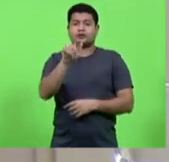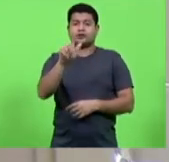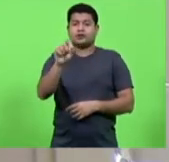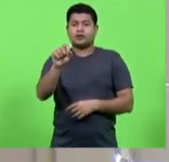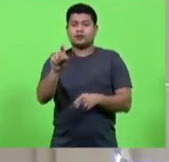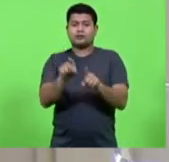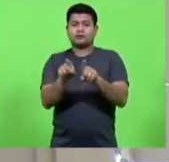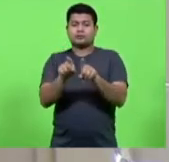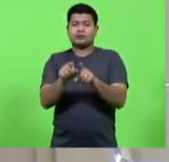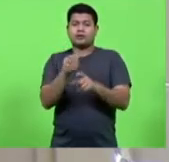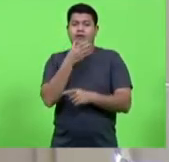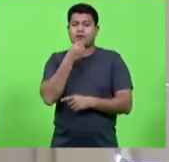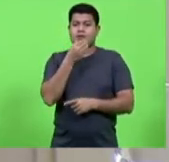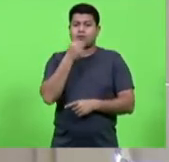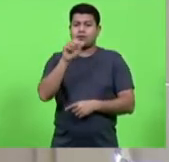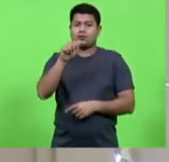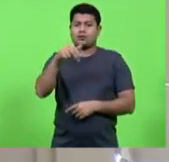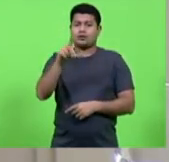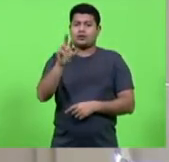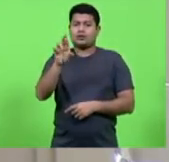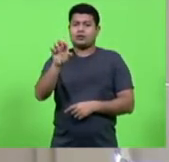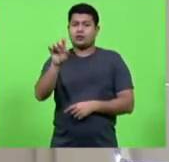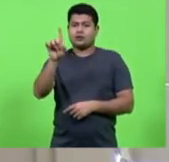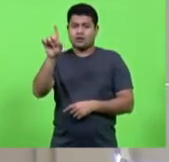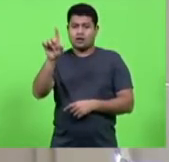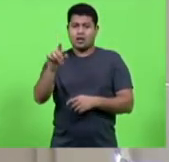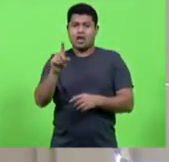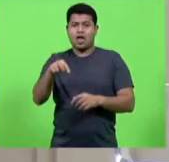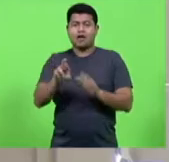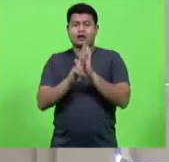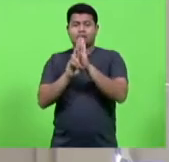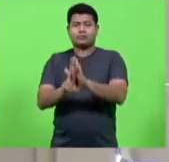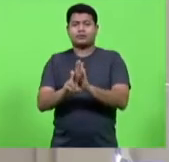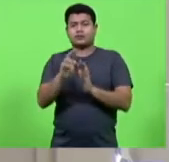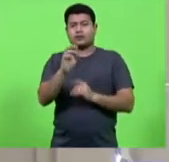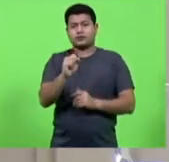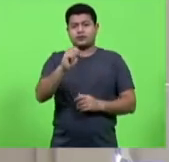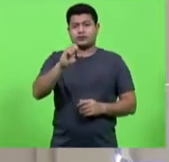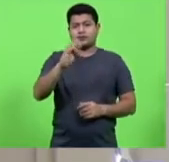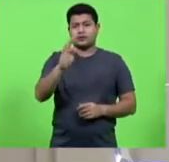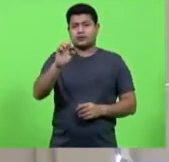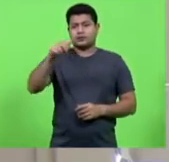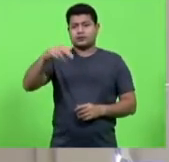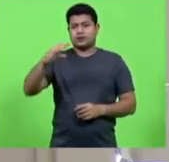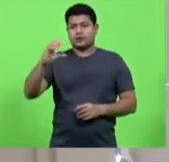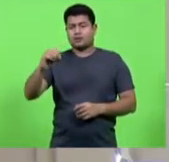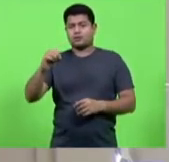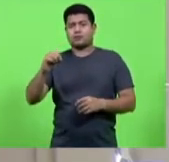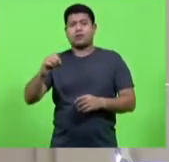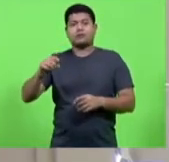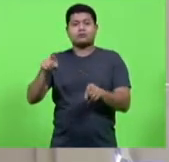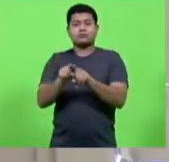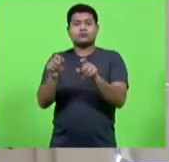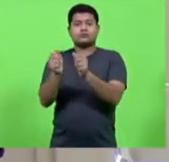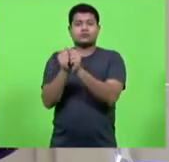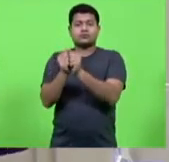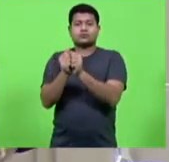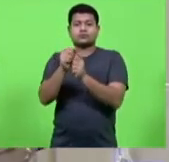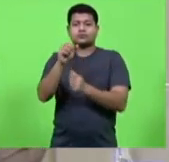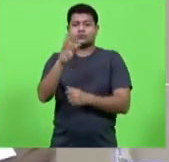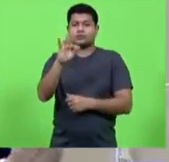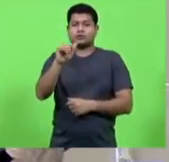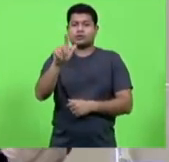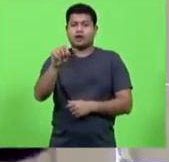André, representante da Cetenco e seu advogado, Tiago Jacques, advogado da empresa Cetenco, e o doutor